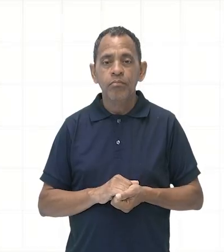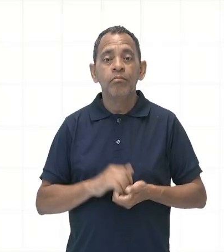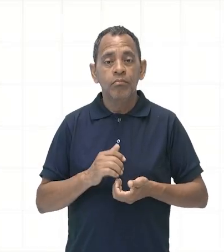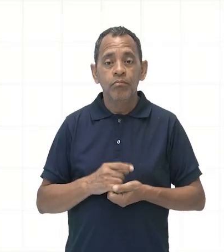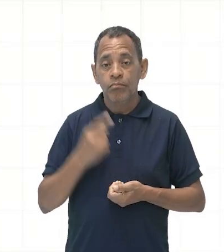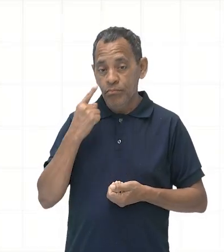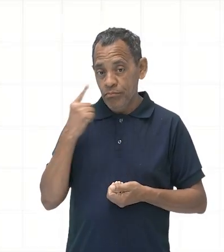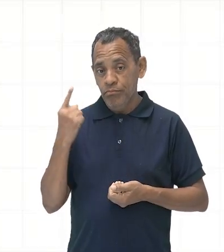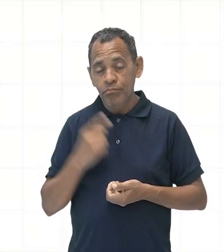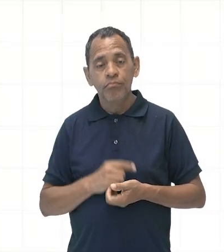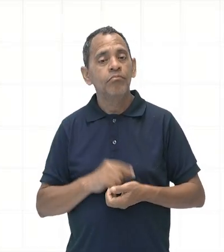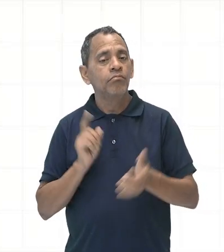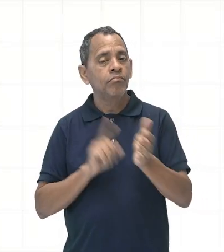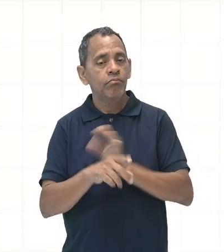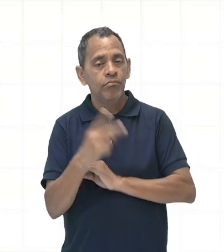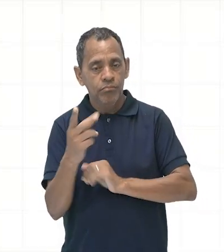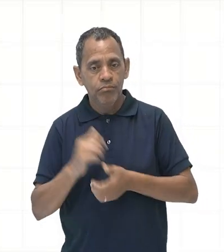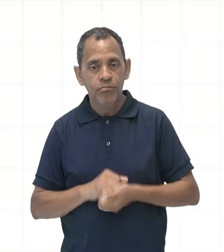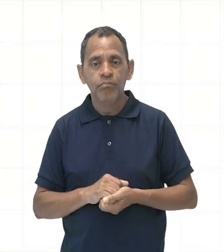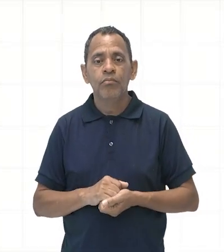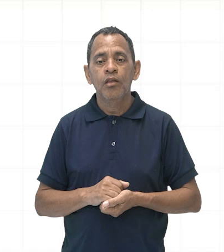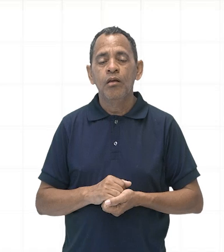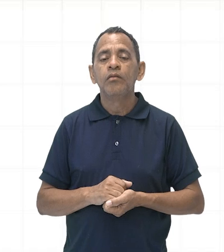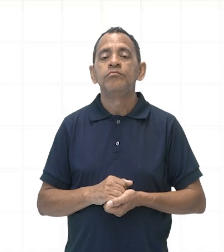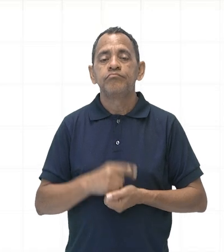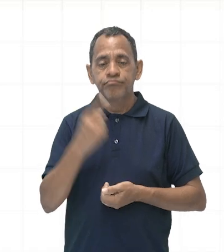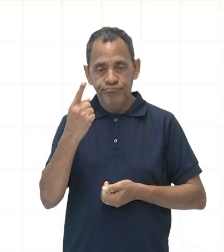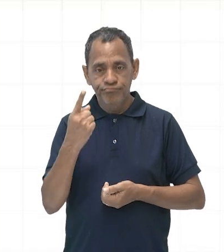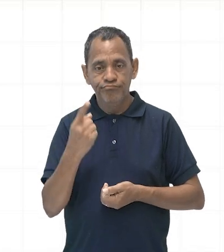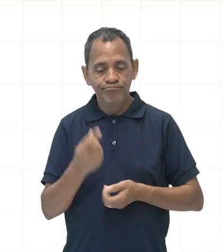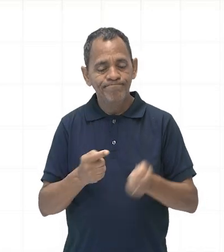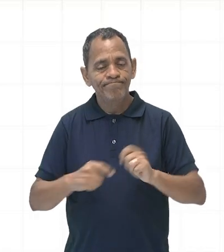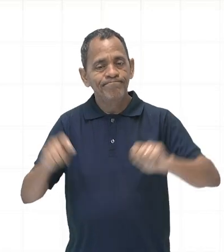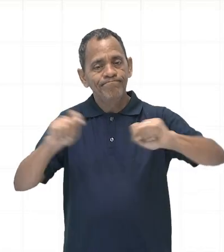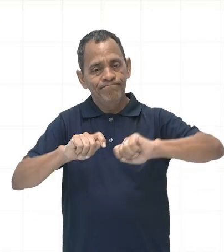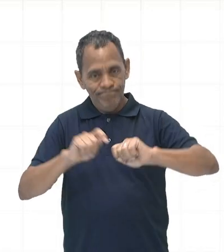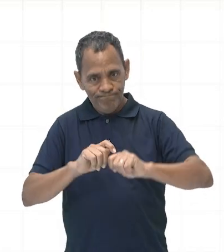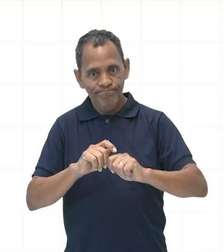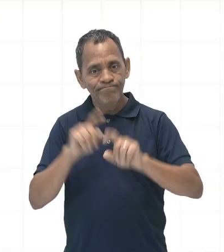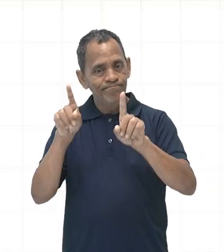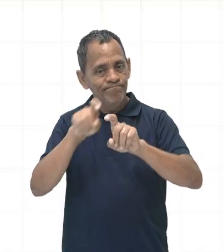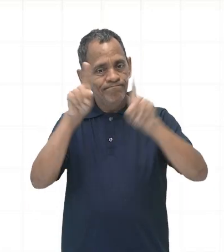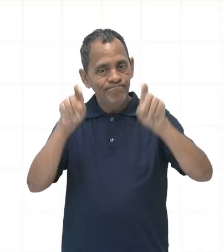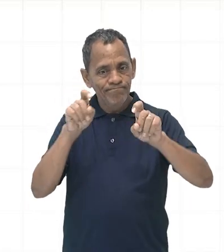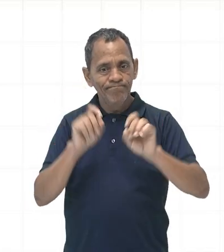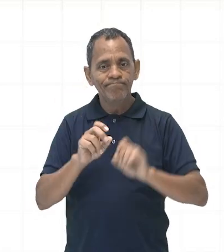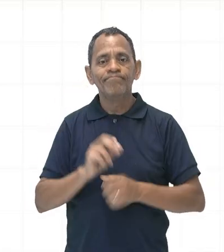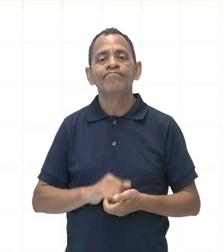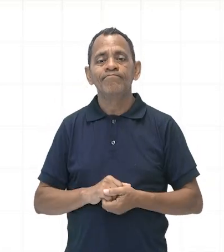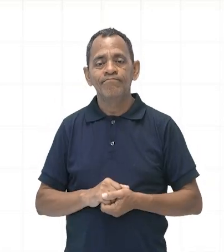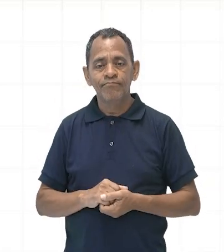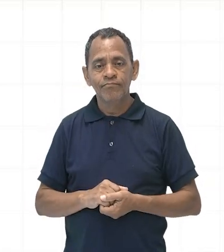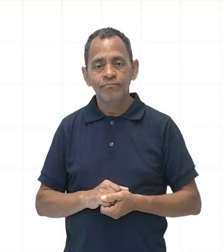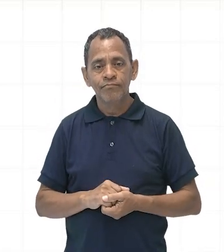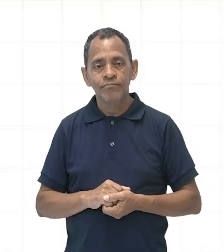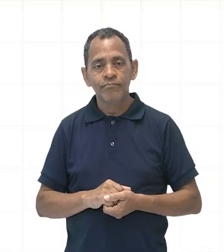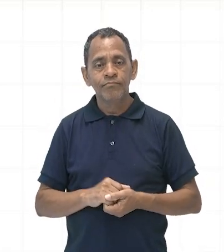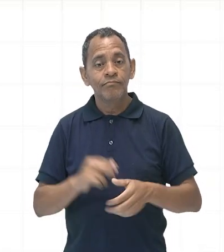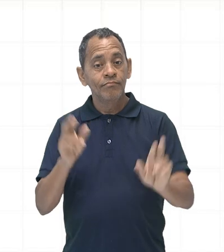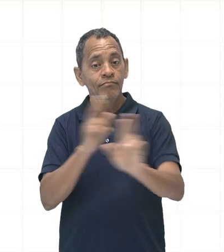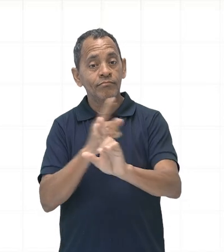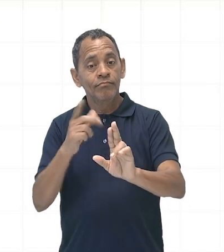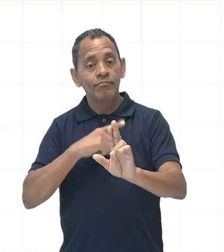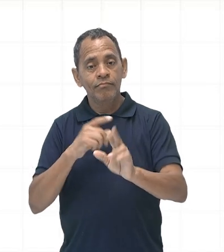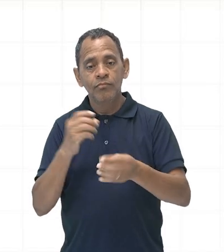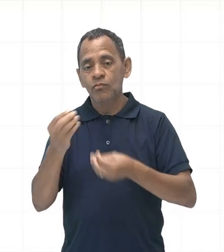que corresponde a aproximadamente quantos bytes? Né? Então, olha só essa questão agora, que é